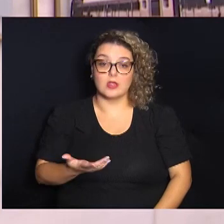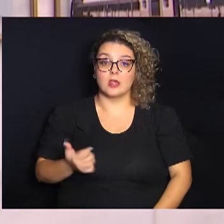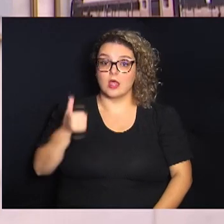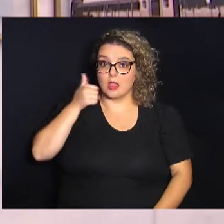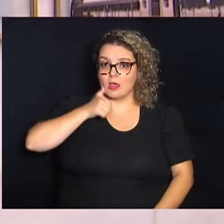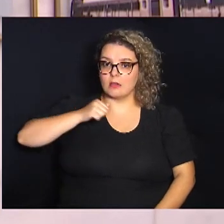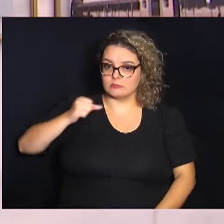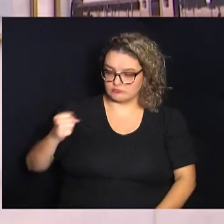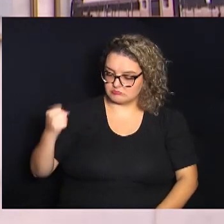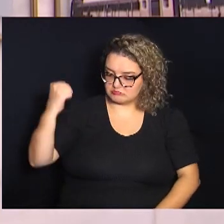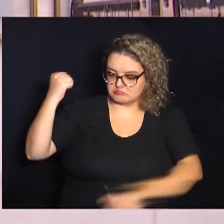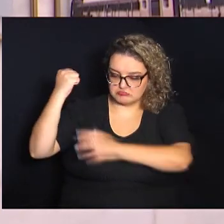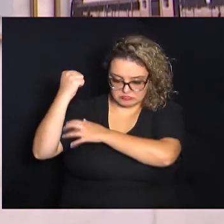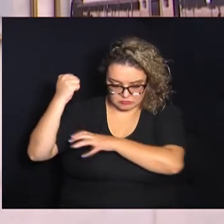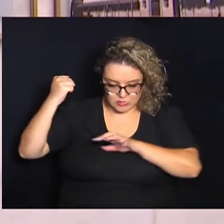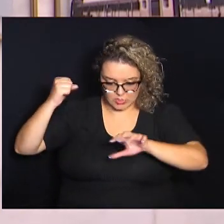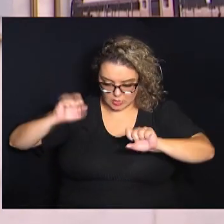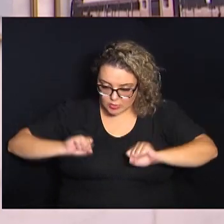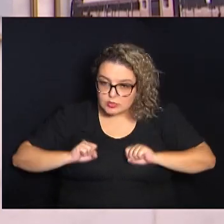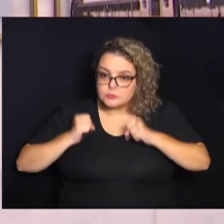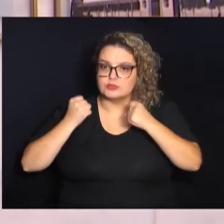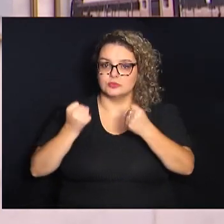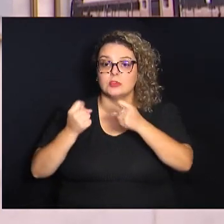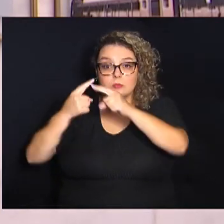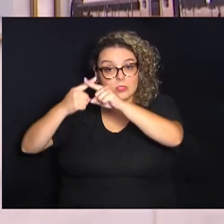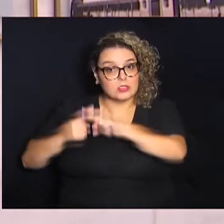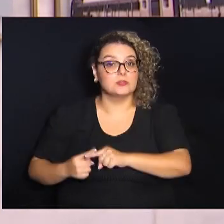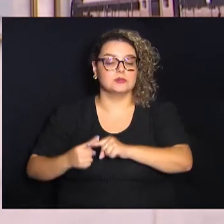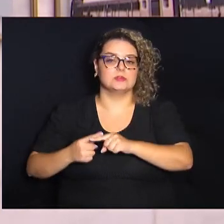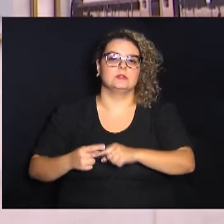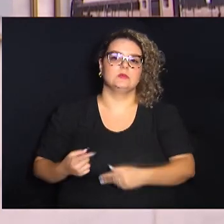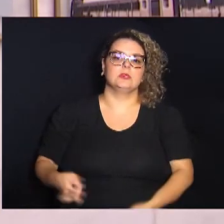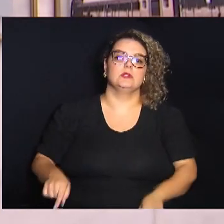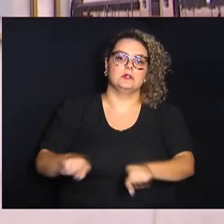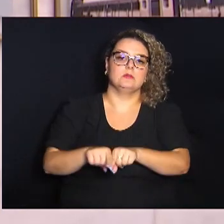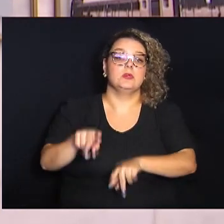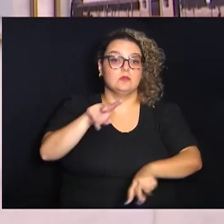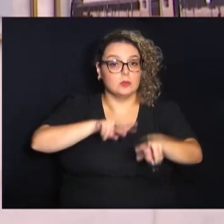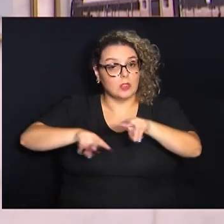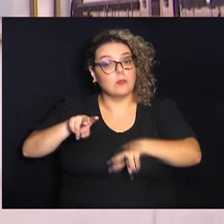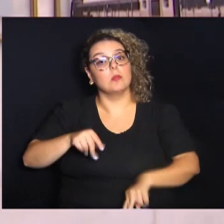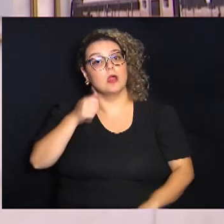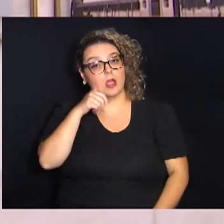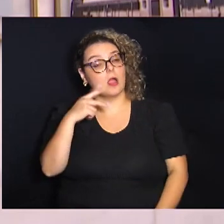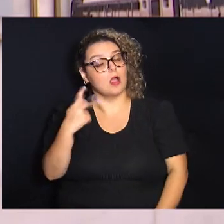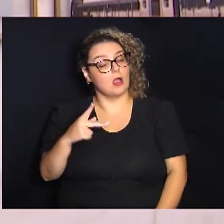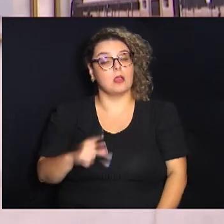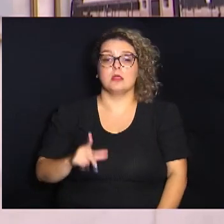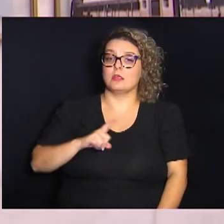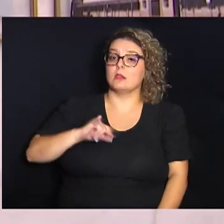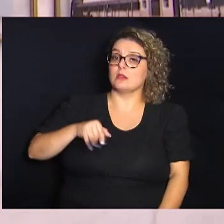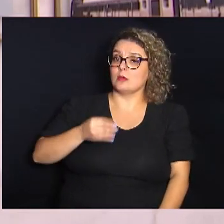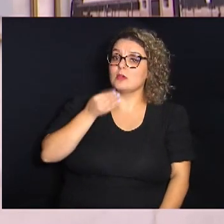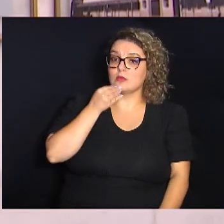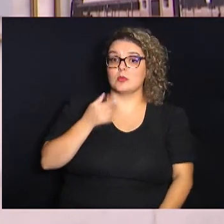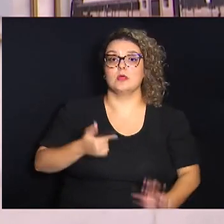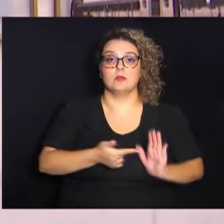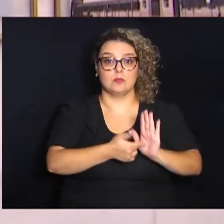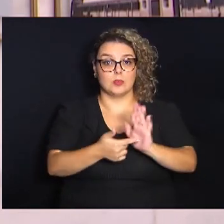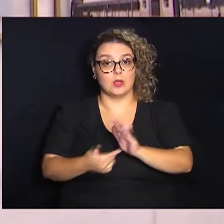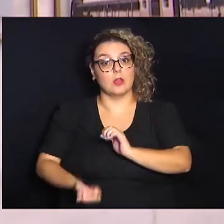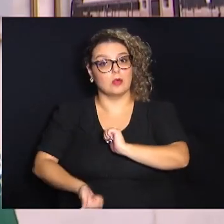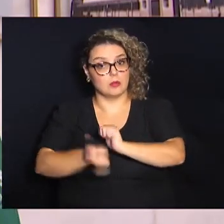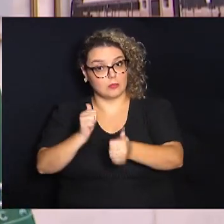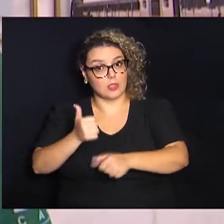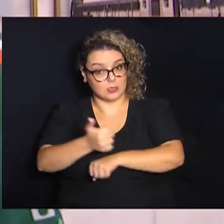estão aí lutando, né, estão disputando esse campeonato e também dá essa visibilidade, onde elas têm essa oportunidade também de aparecer como jogadora.